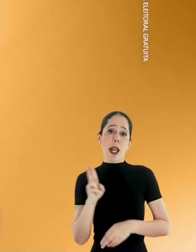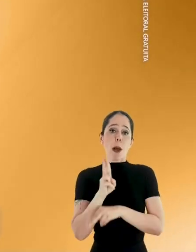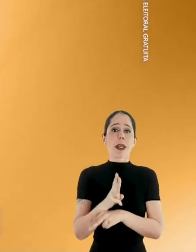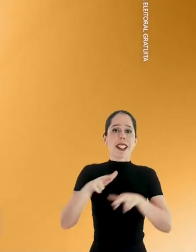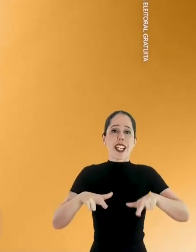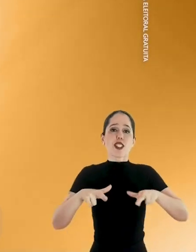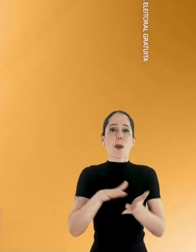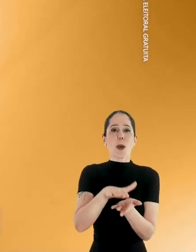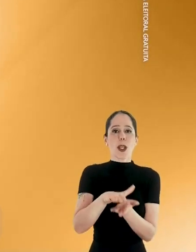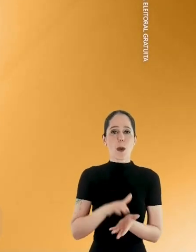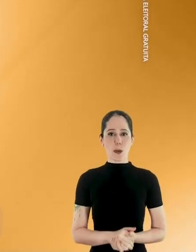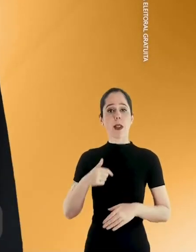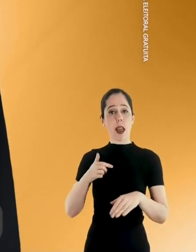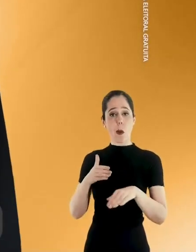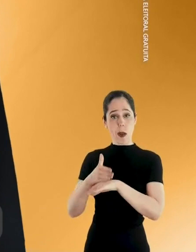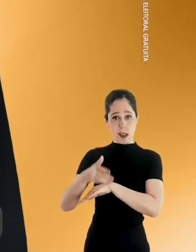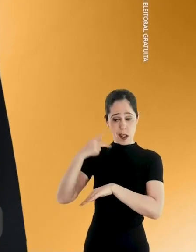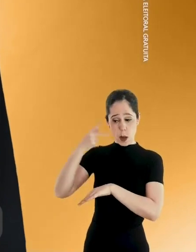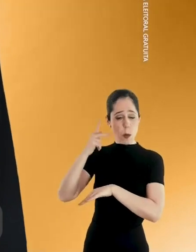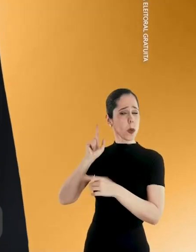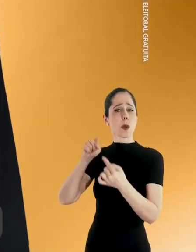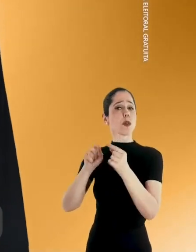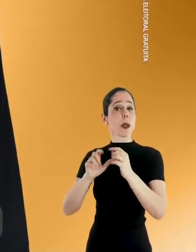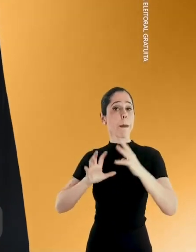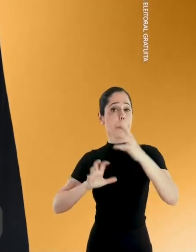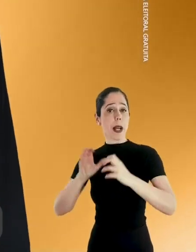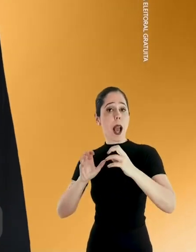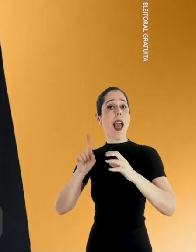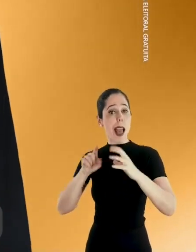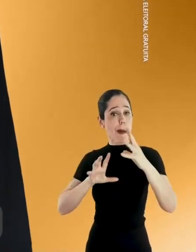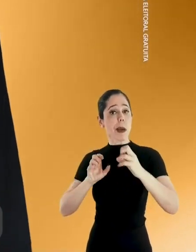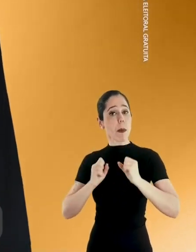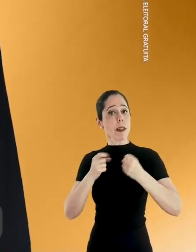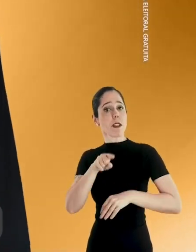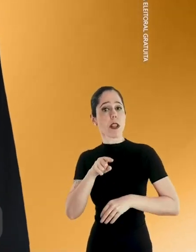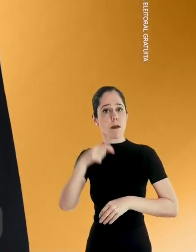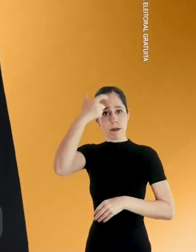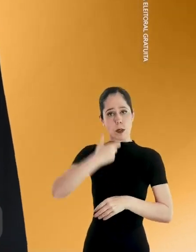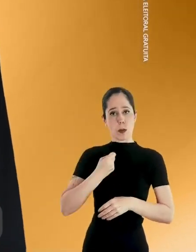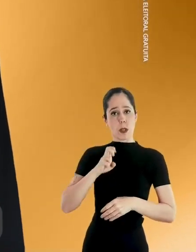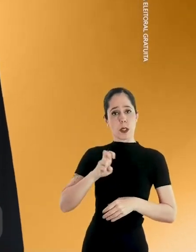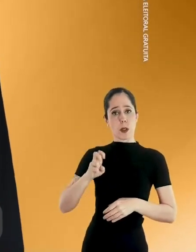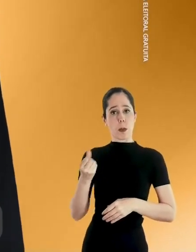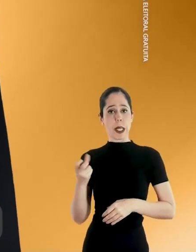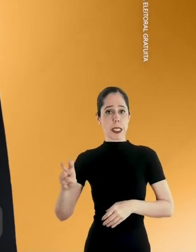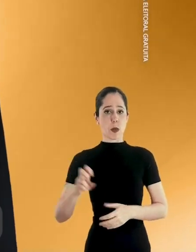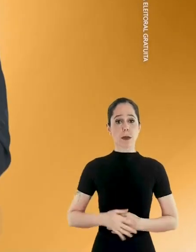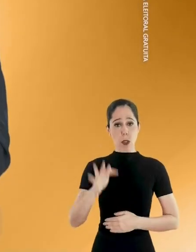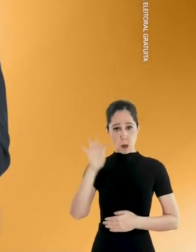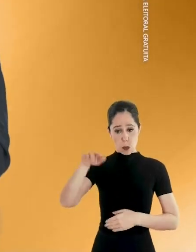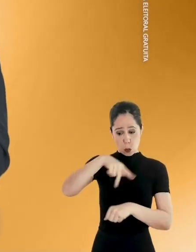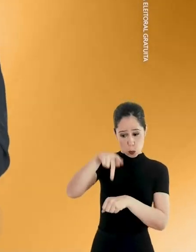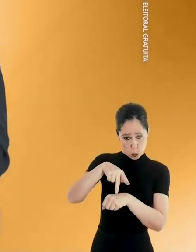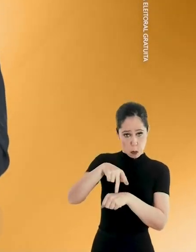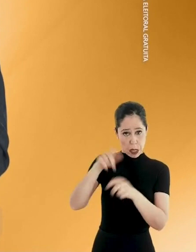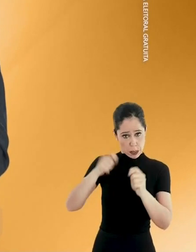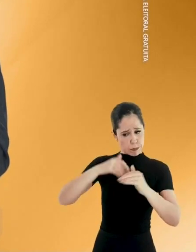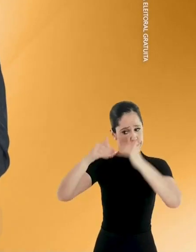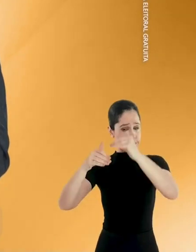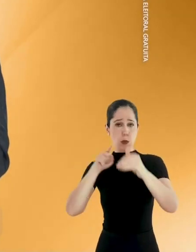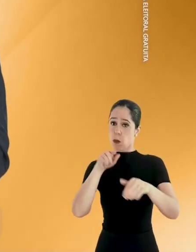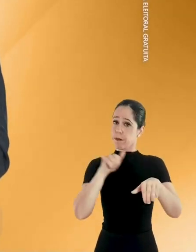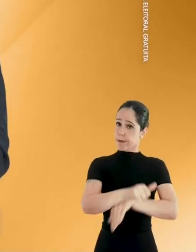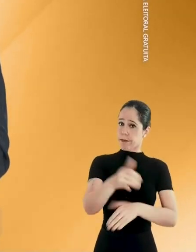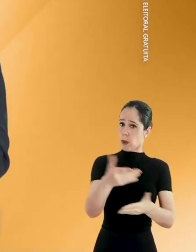5522, representando a região da produção. Entrei na política para brigar. Brigar por você, Silvana Machado, 5565. Pelo futuro de nosso